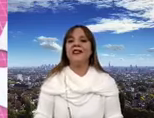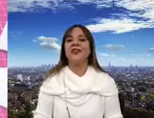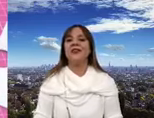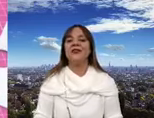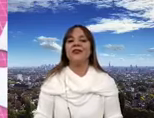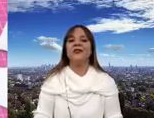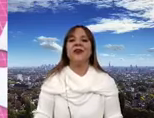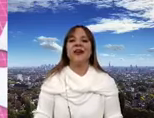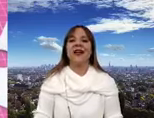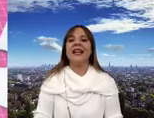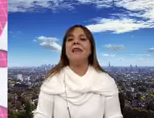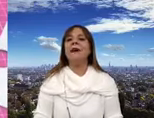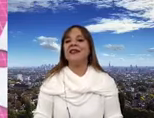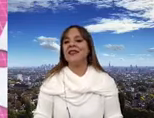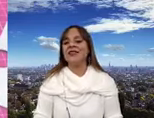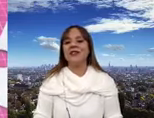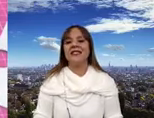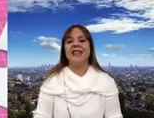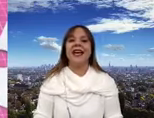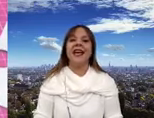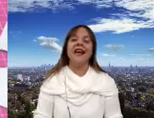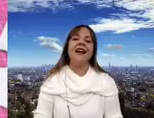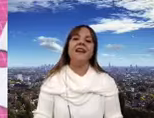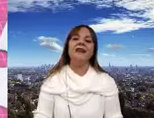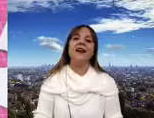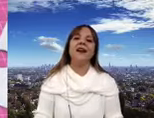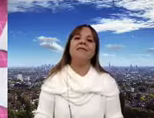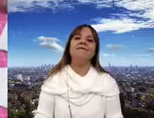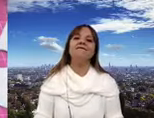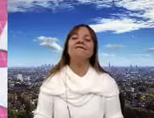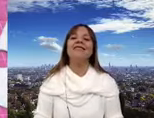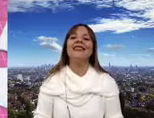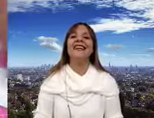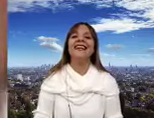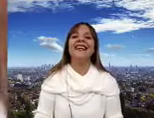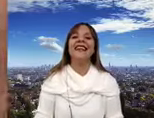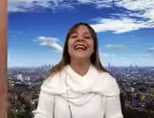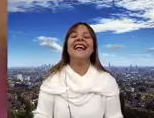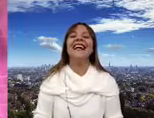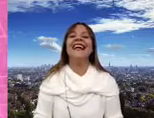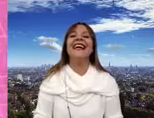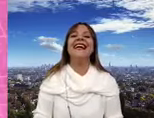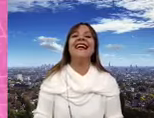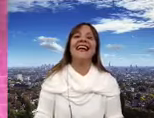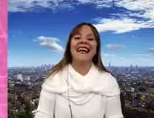no, em cada peça que a gente fizer. Ah, é tão legal. Sim, muito legal.